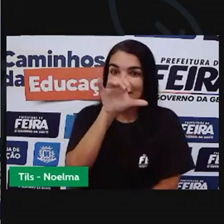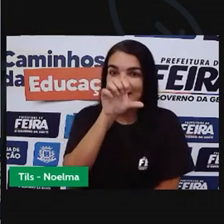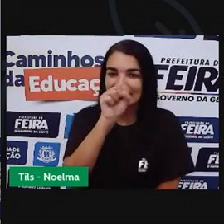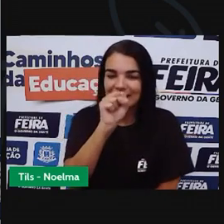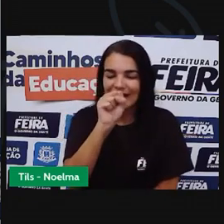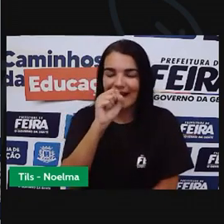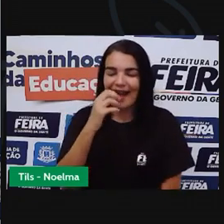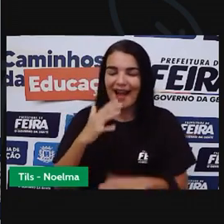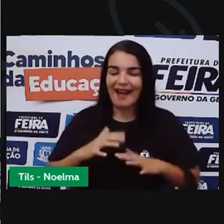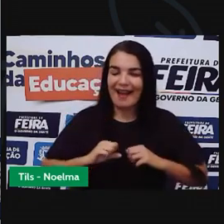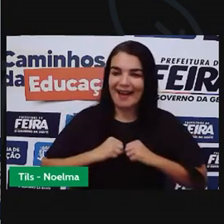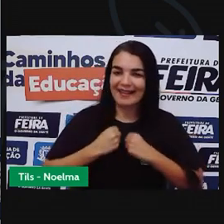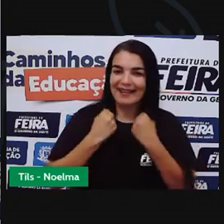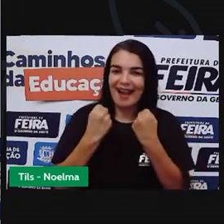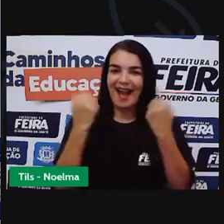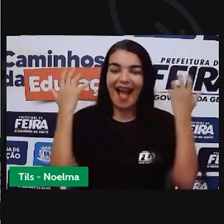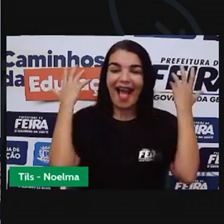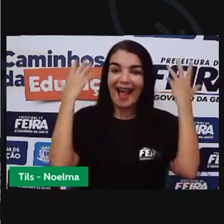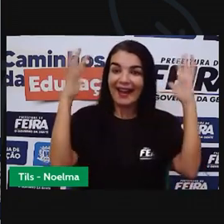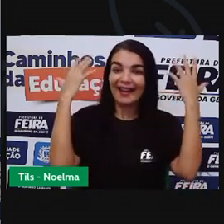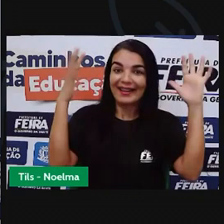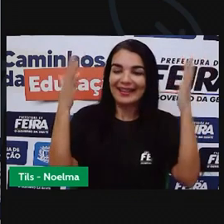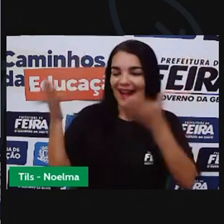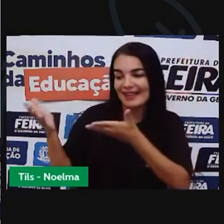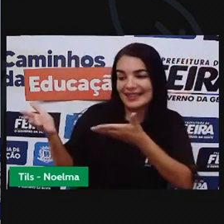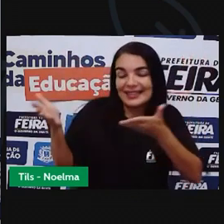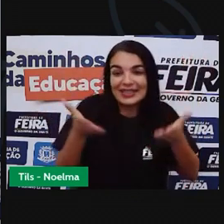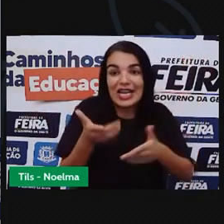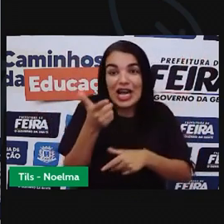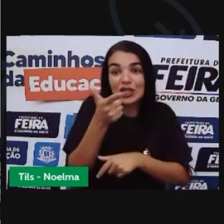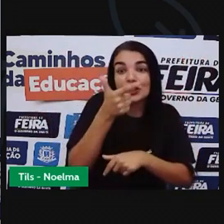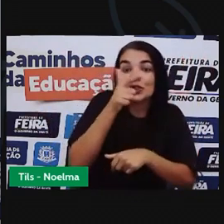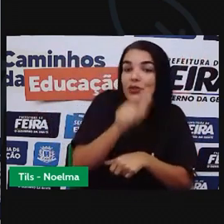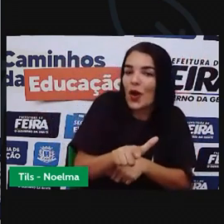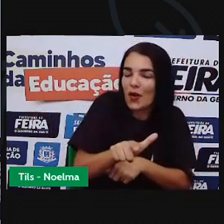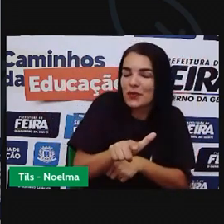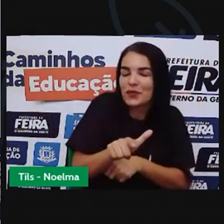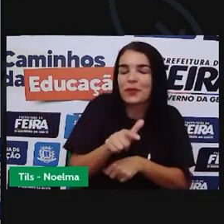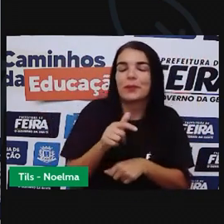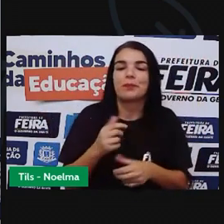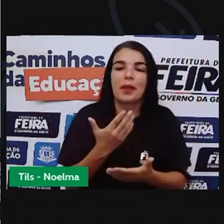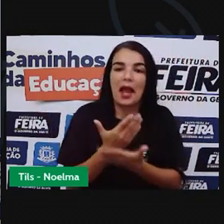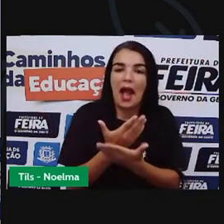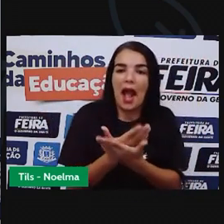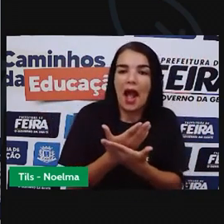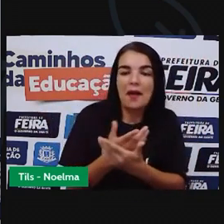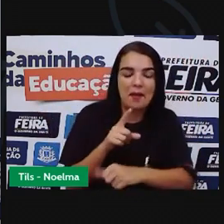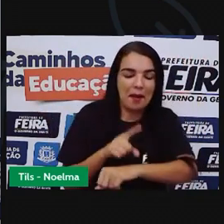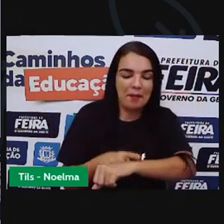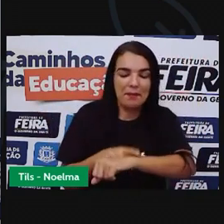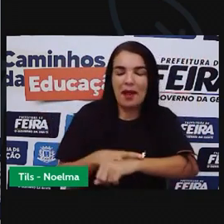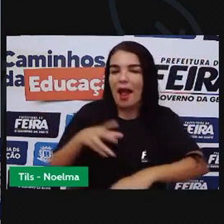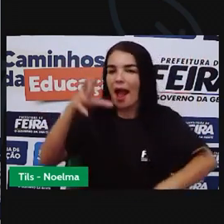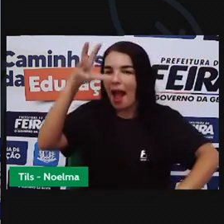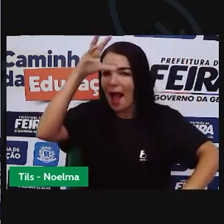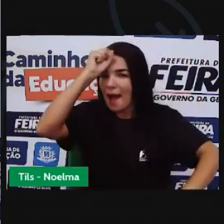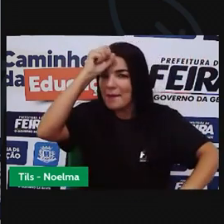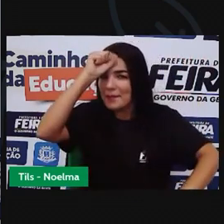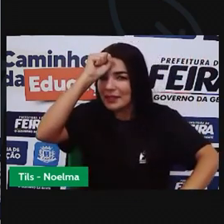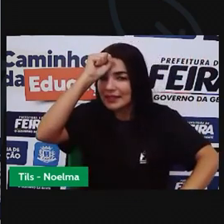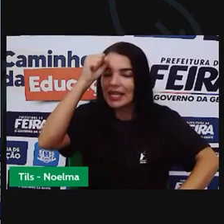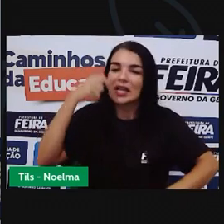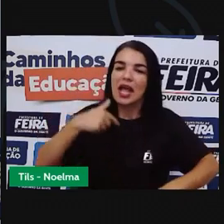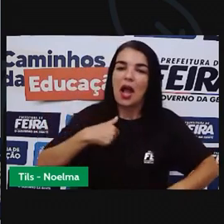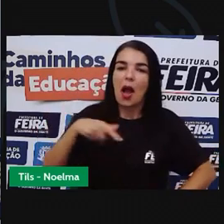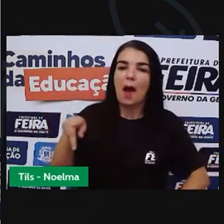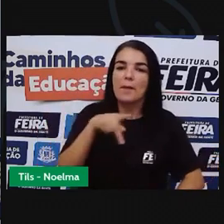é com enorme alegria que a gente recebe vocês aqui mais uma vez no nosso canal para mais um momento de muito aprendizado.